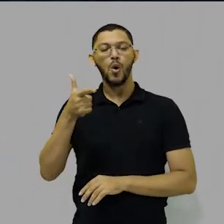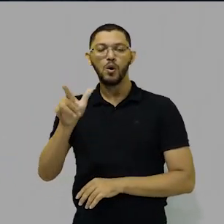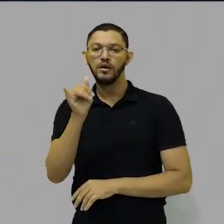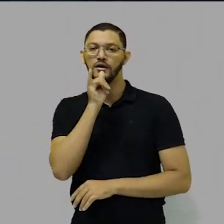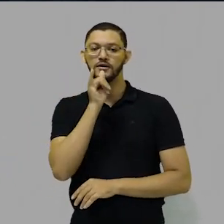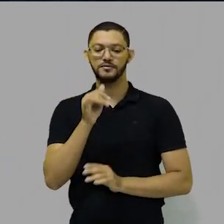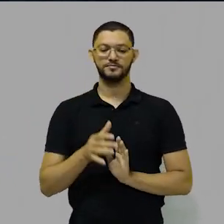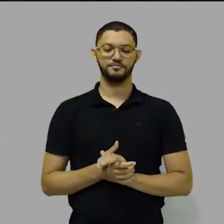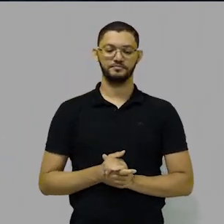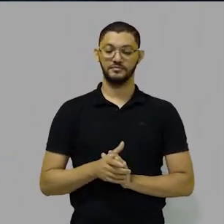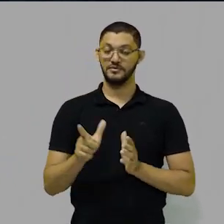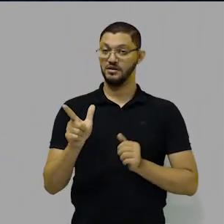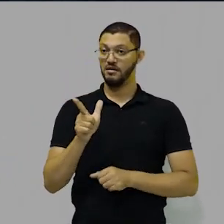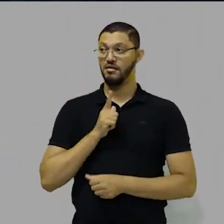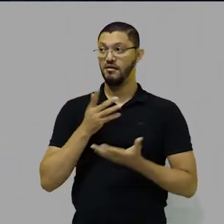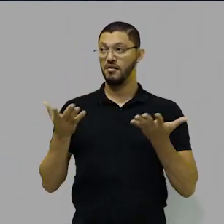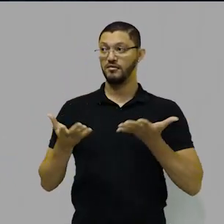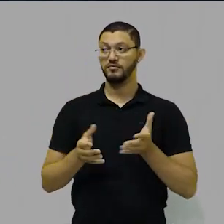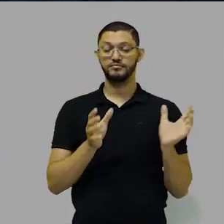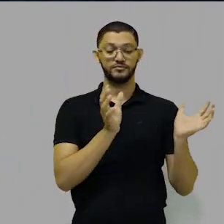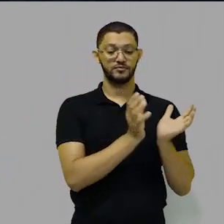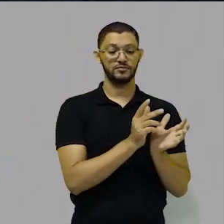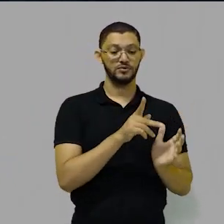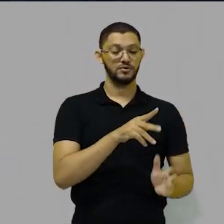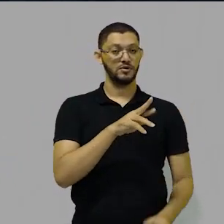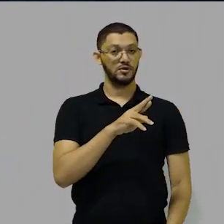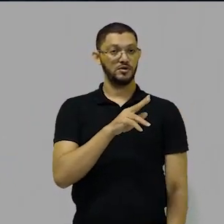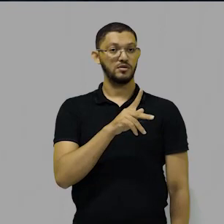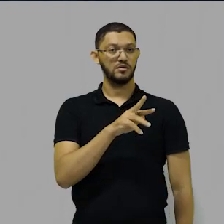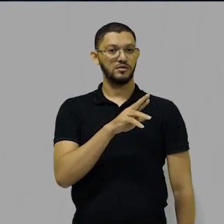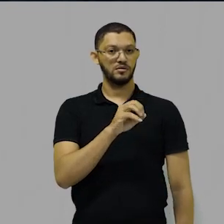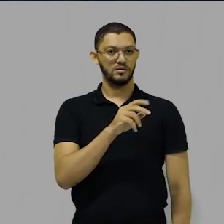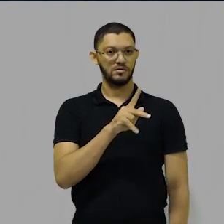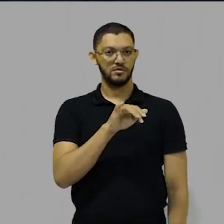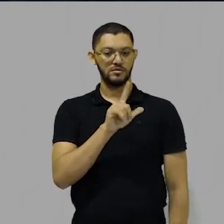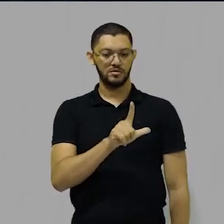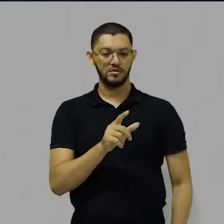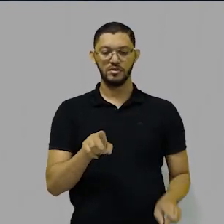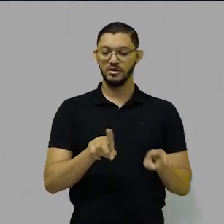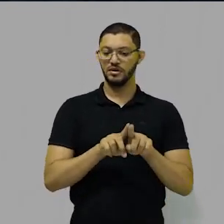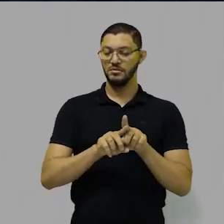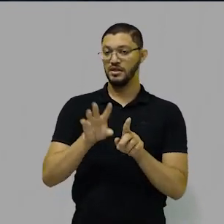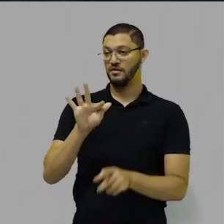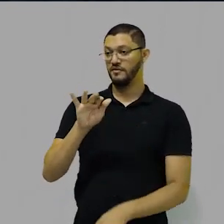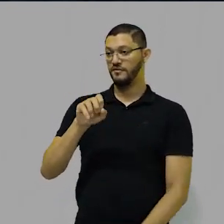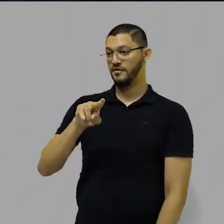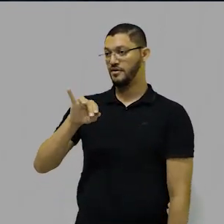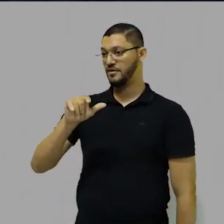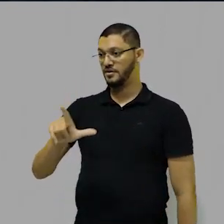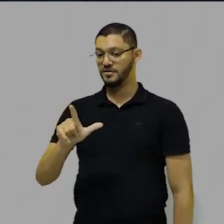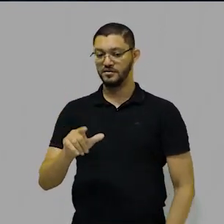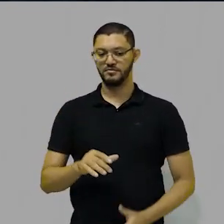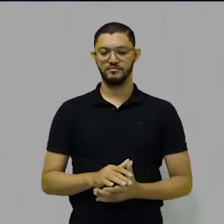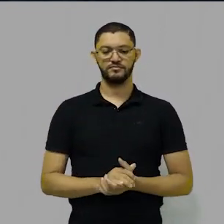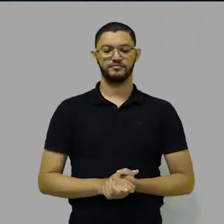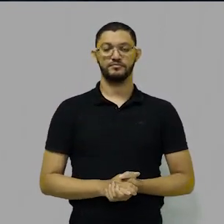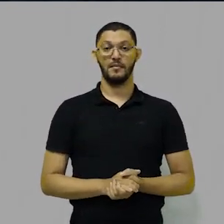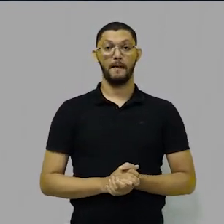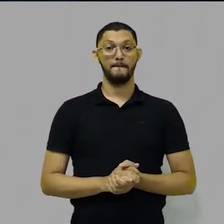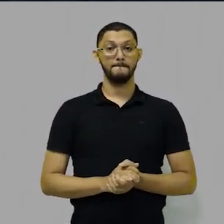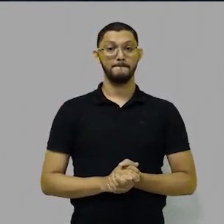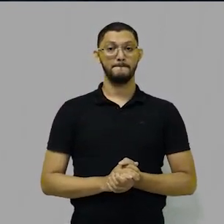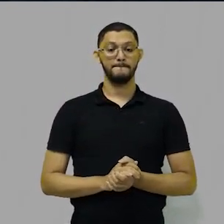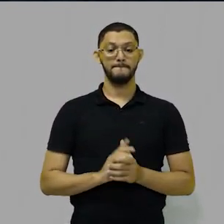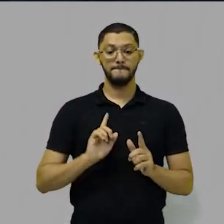só. Eu tenho agora aqui um grupo propil e um grupo fenil. Propil, fenil, mais